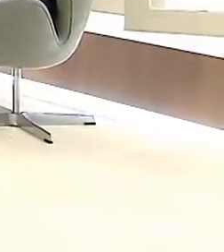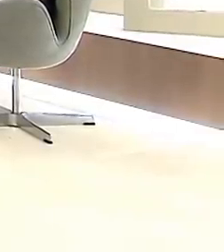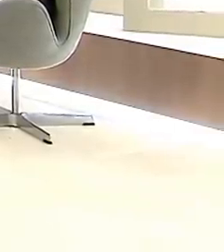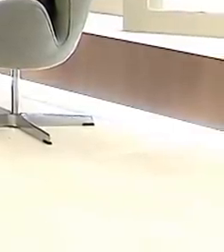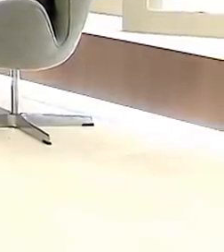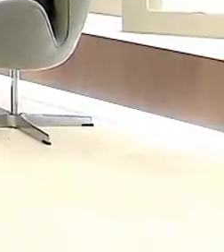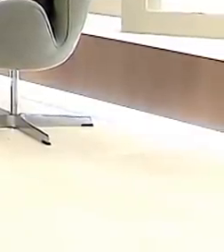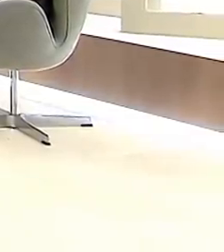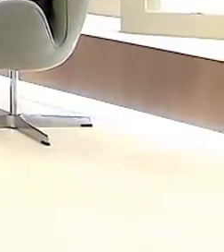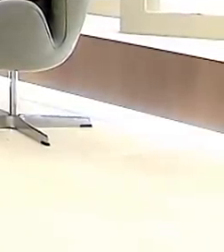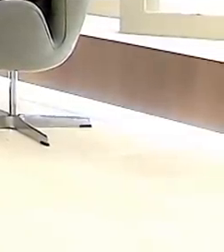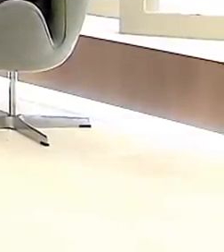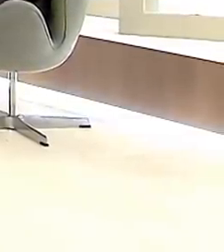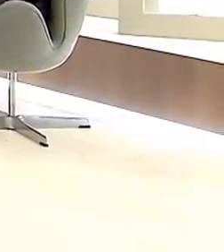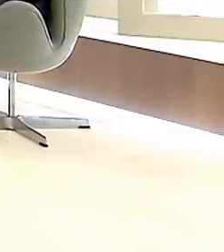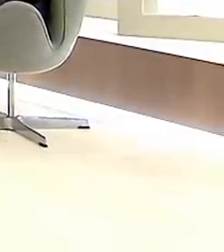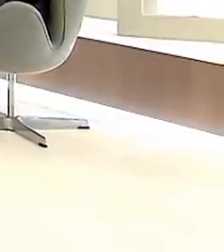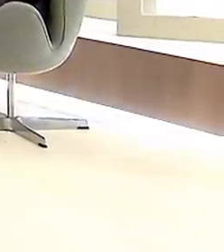Legenda Zanotto